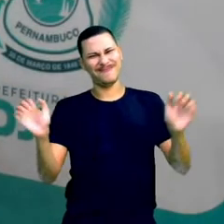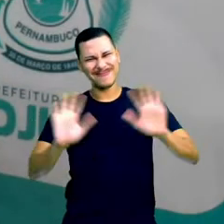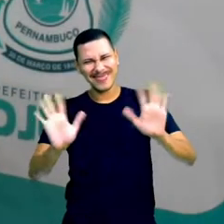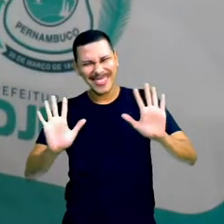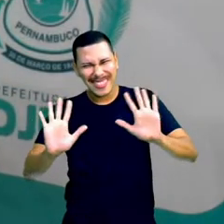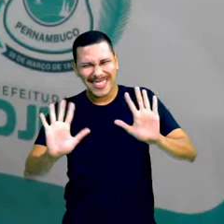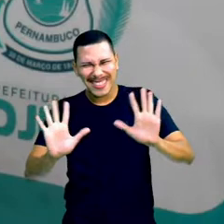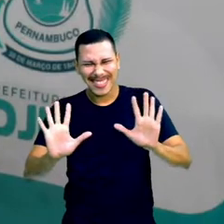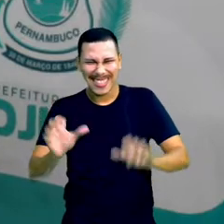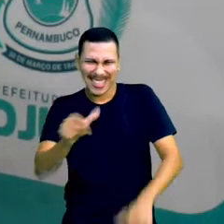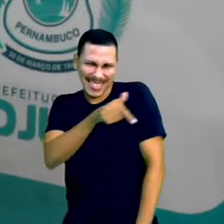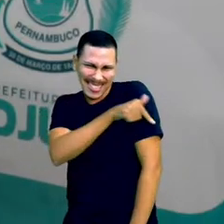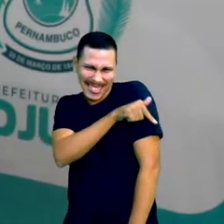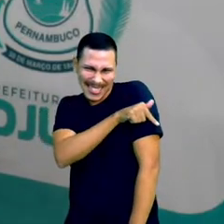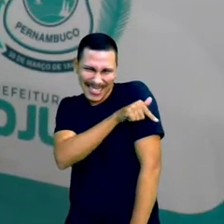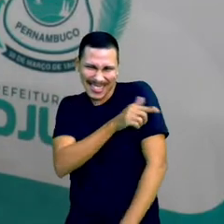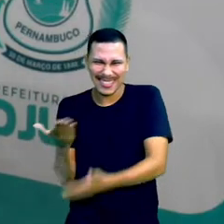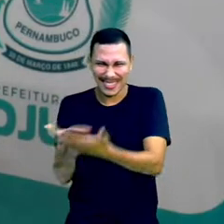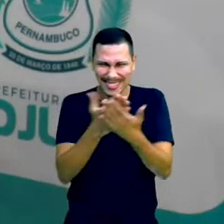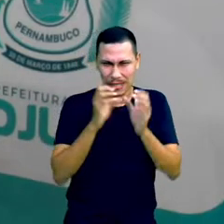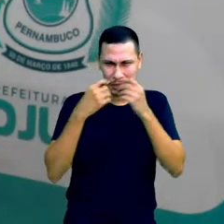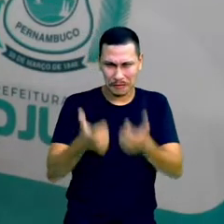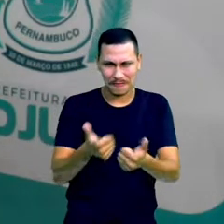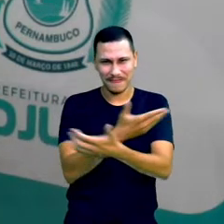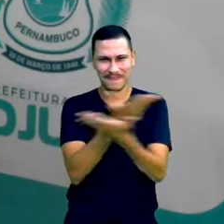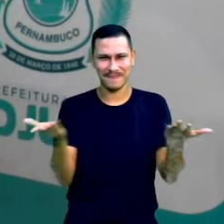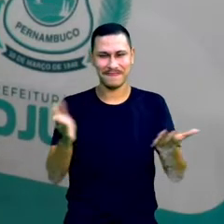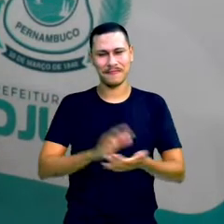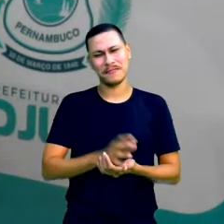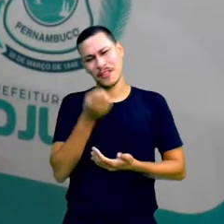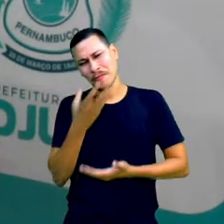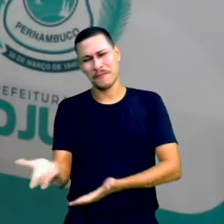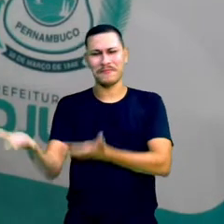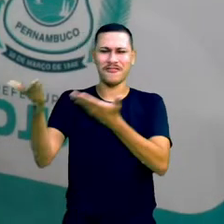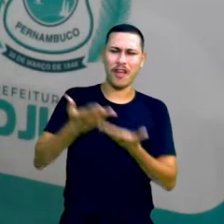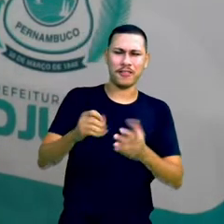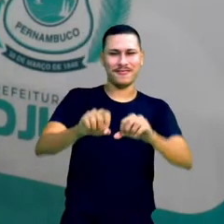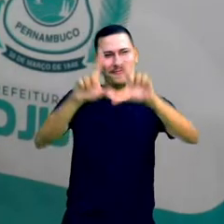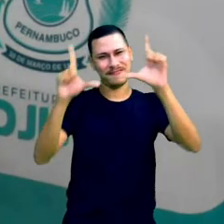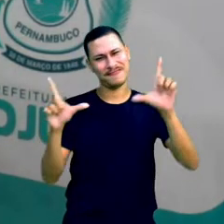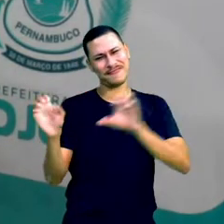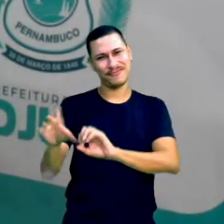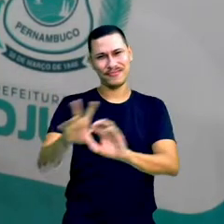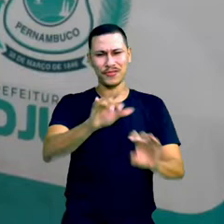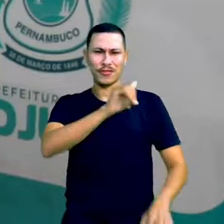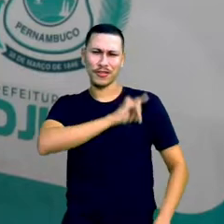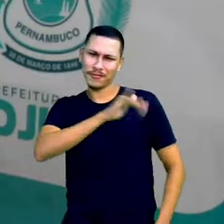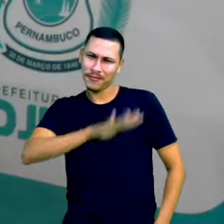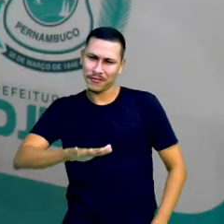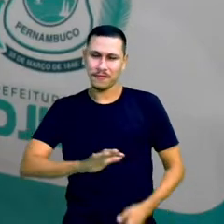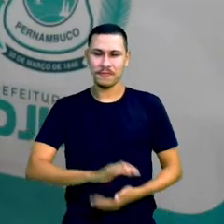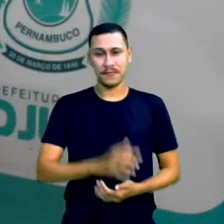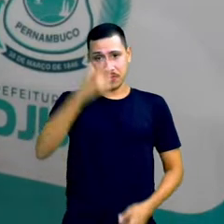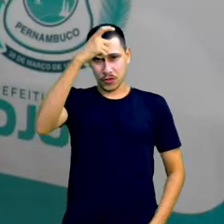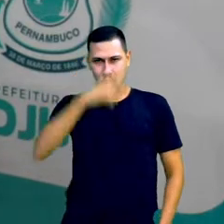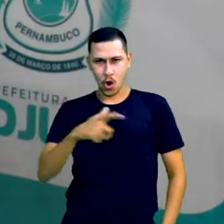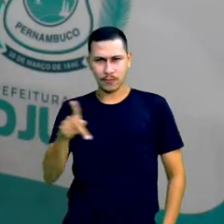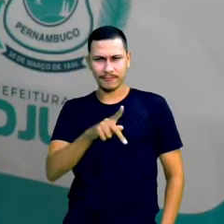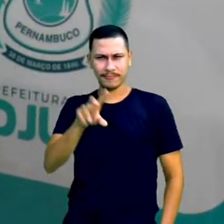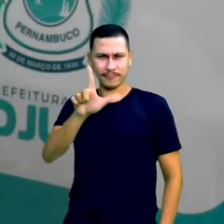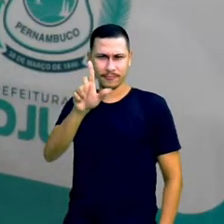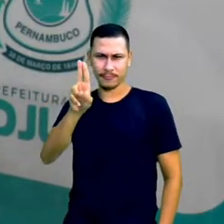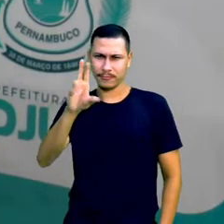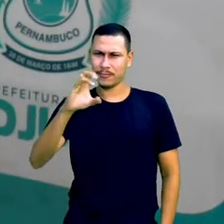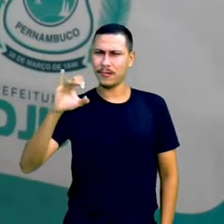E aí, galerinha do sétimo ano, tudo bem com vocês? Sejam bem-vindos à TV Educa Ipojuca. Eu sou o professor